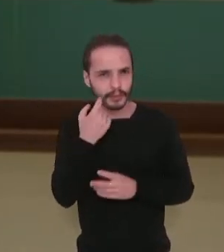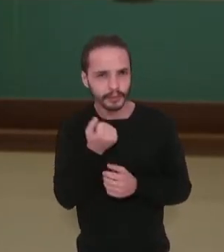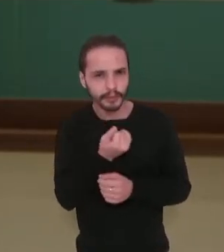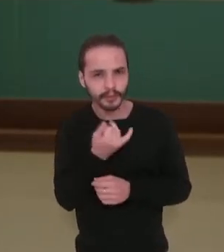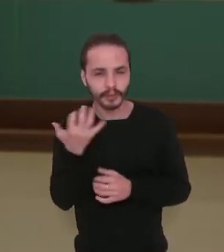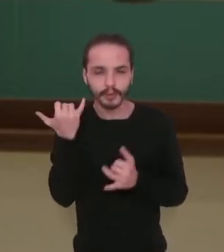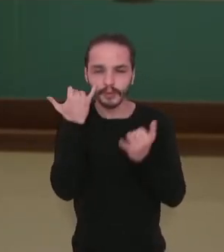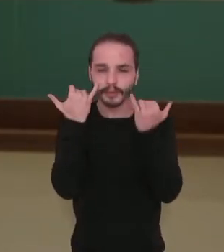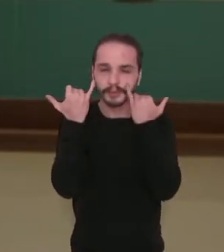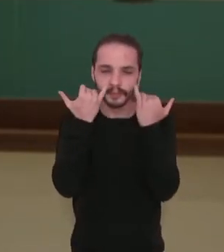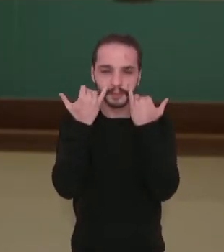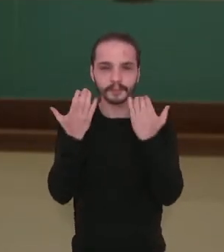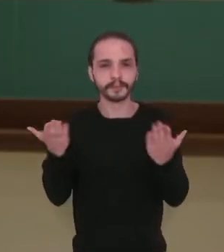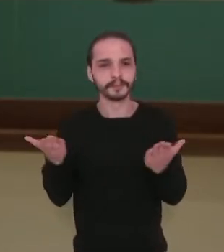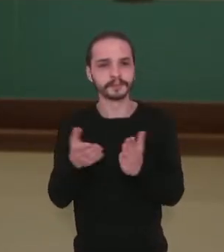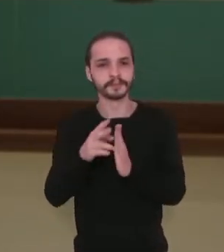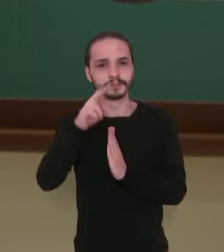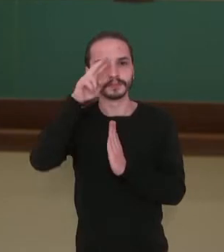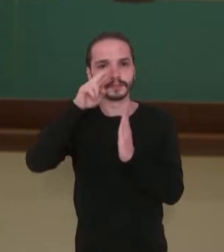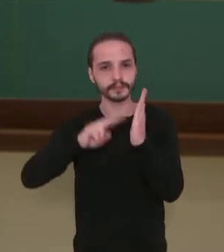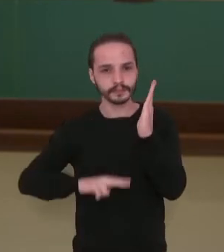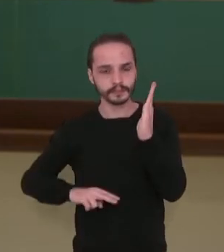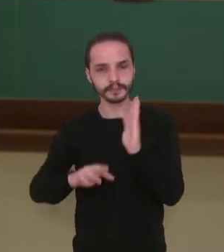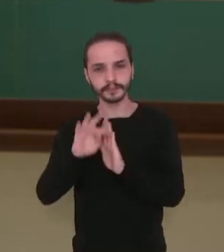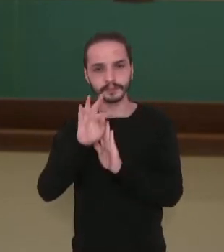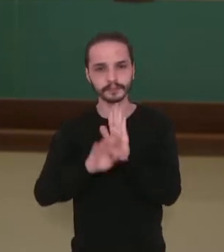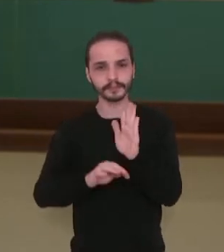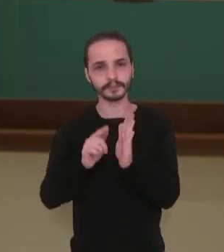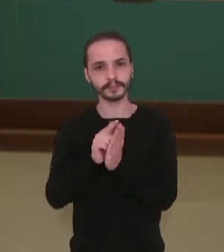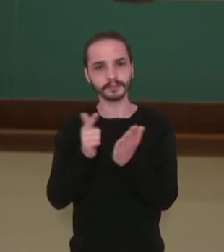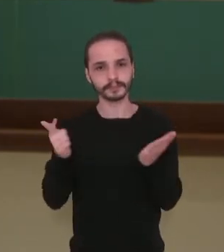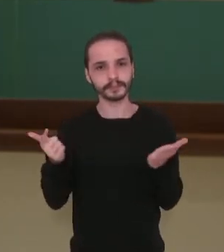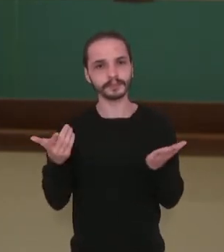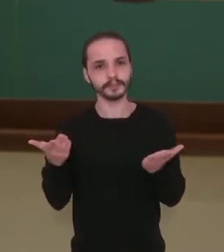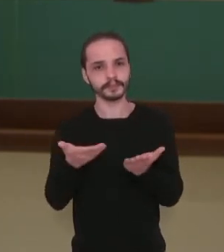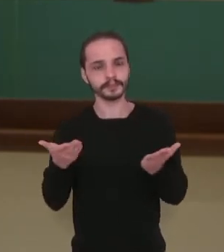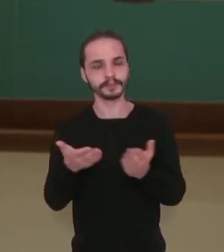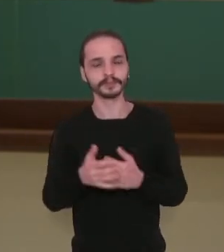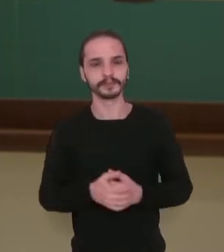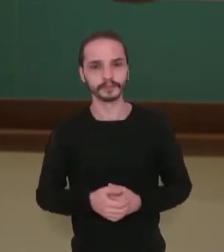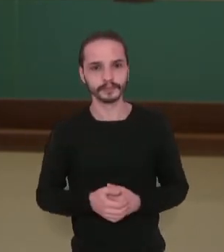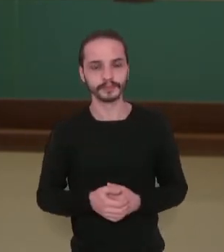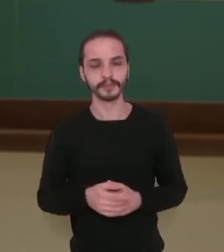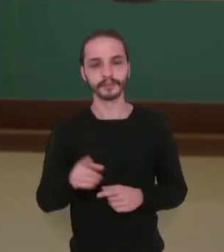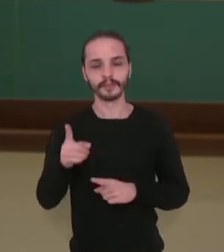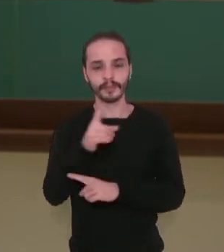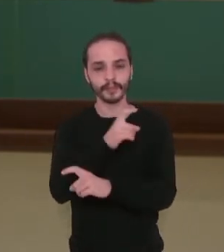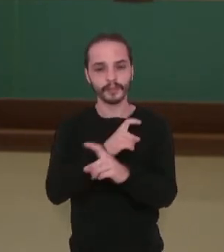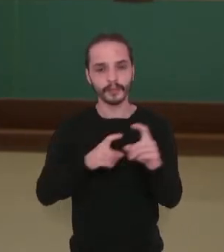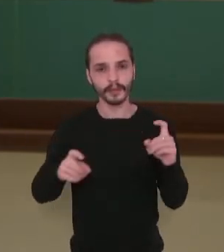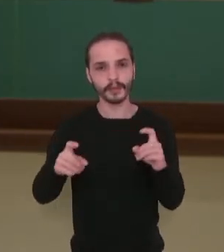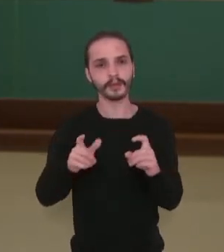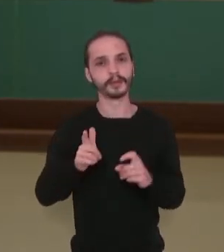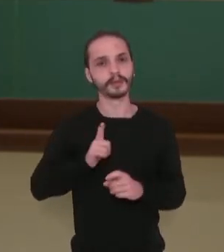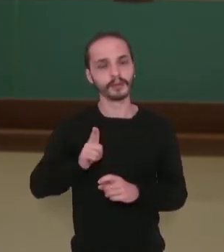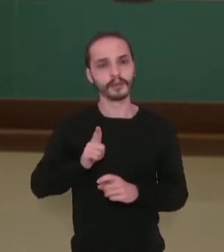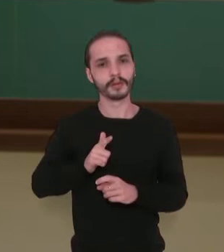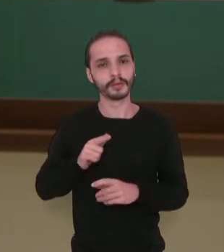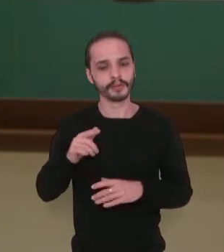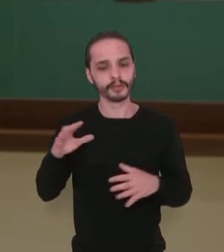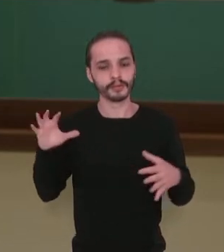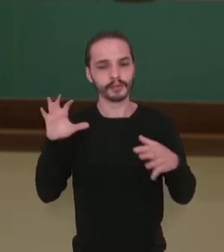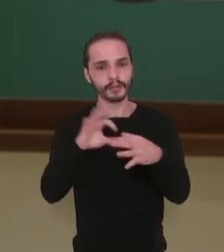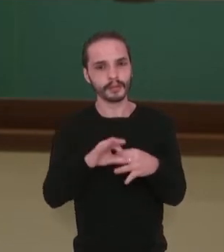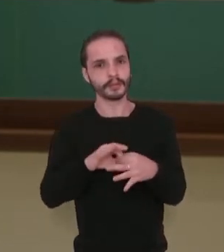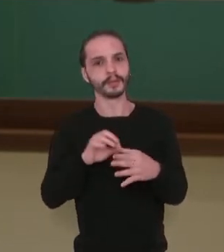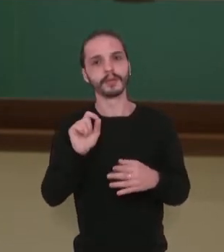informações nós obtemos aí nesta reportagem que nós acabamos de ler, né? Organismos que estão ali